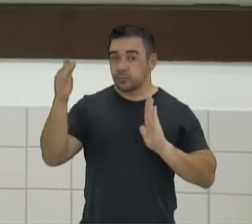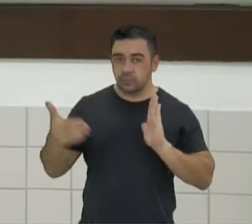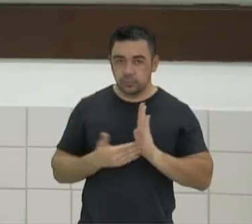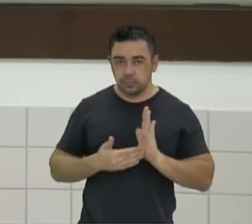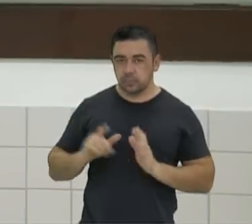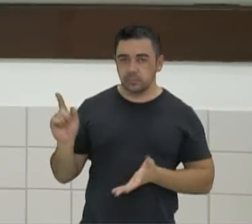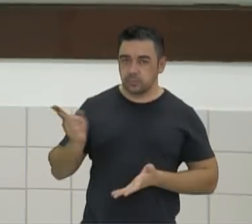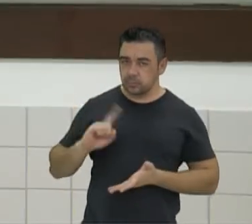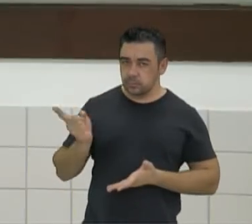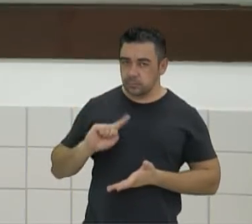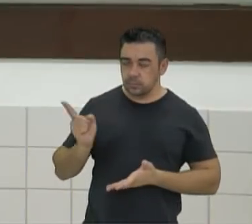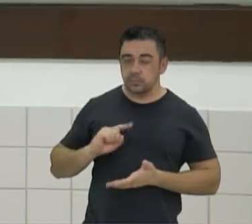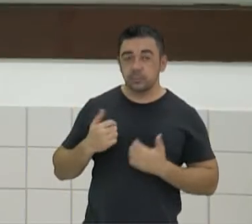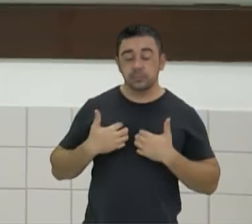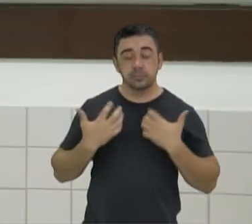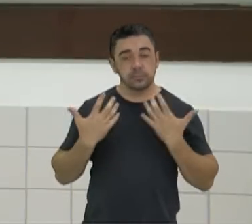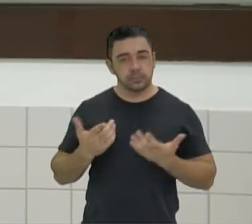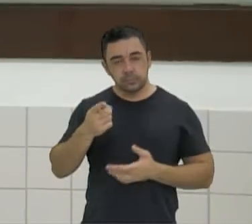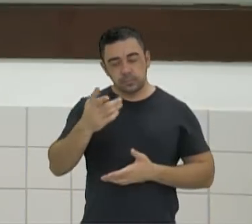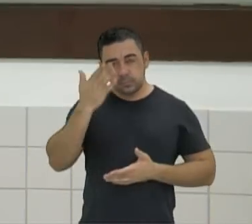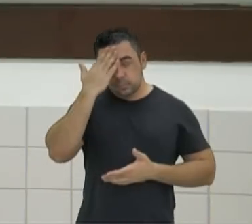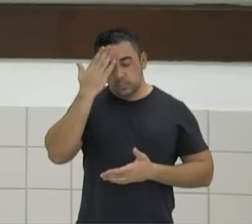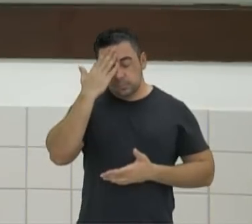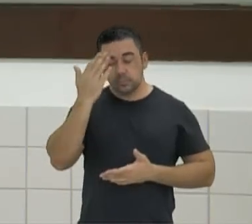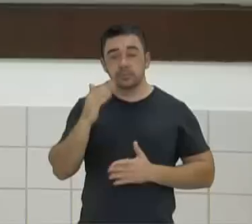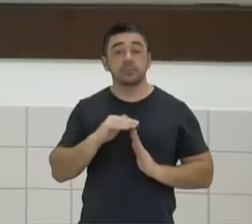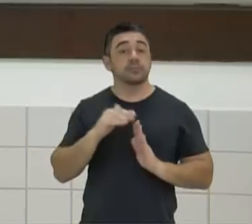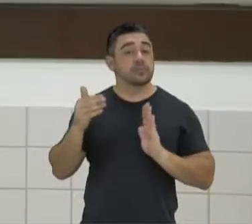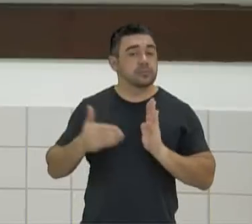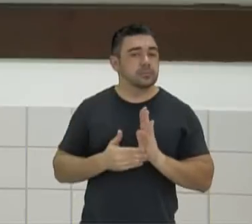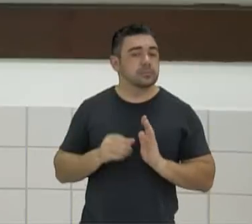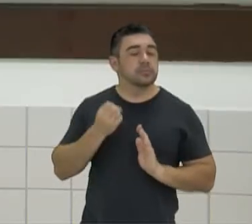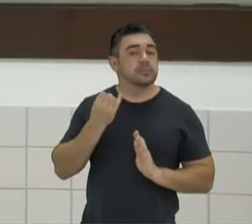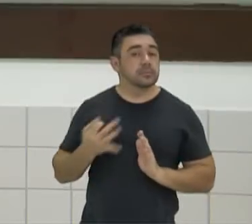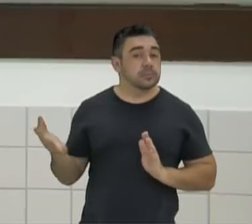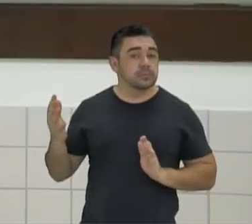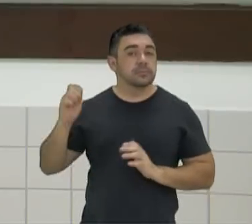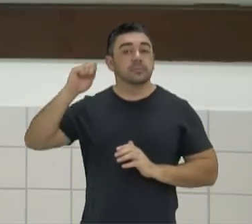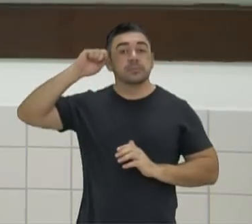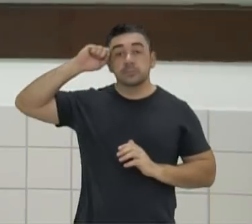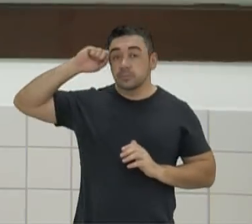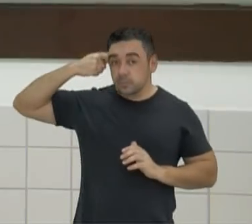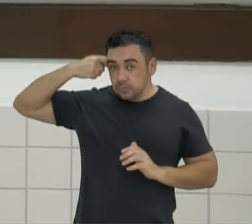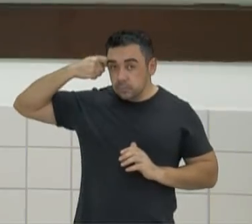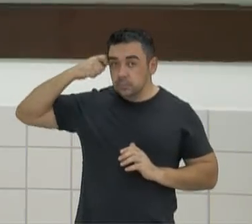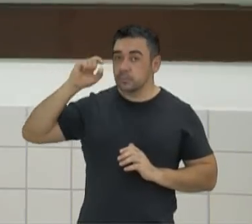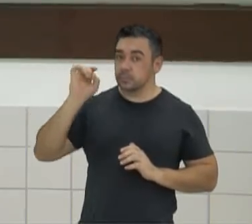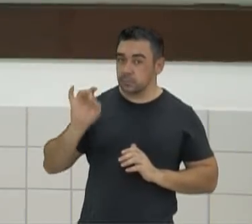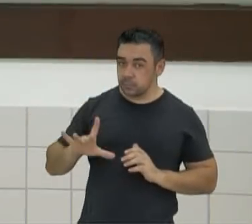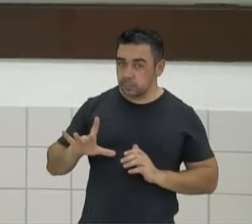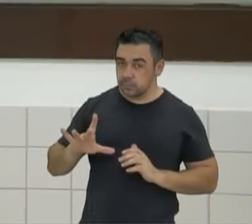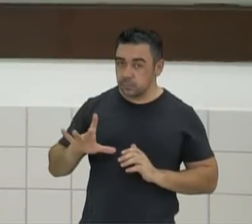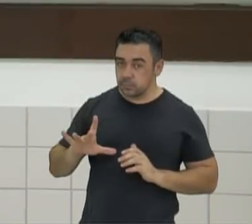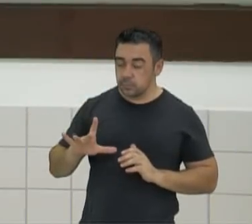tabuleiro. Eu quero que calcule a área total de quadradinhos pretos, não é isso? Então, eu